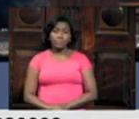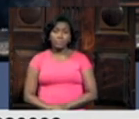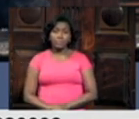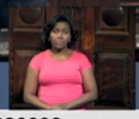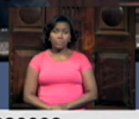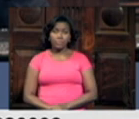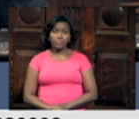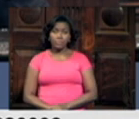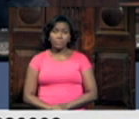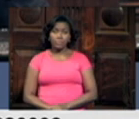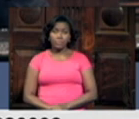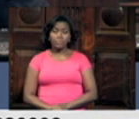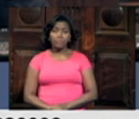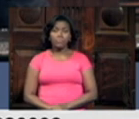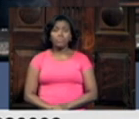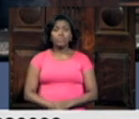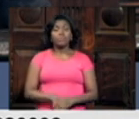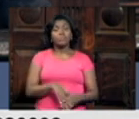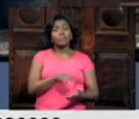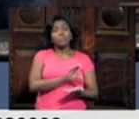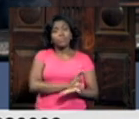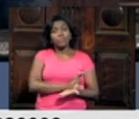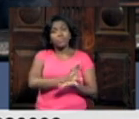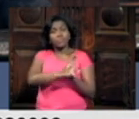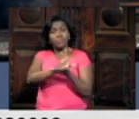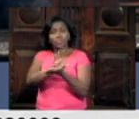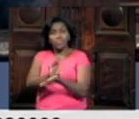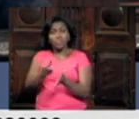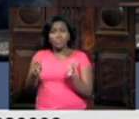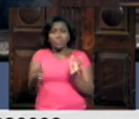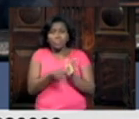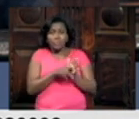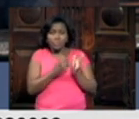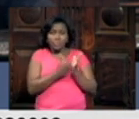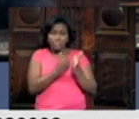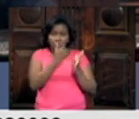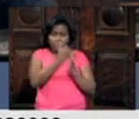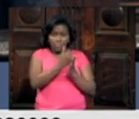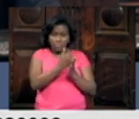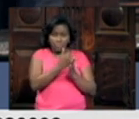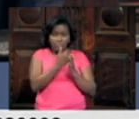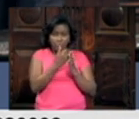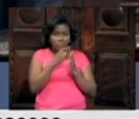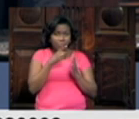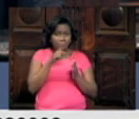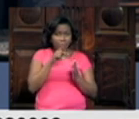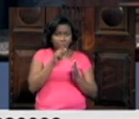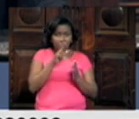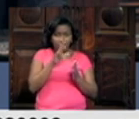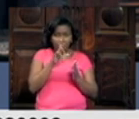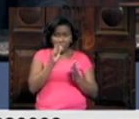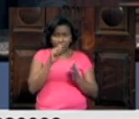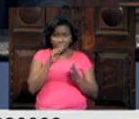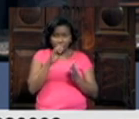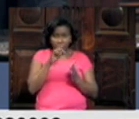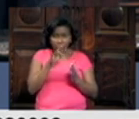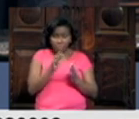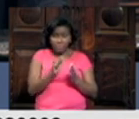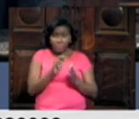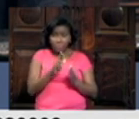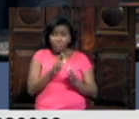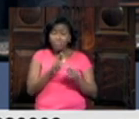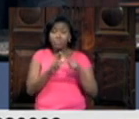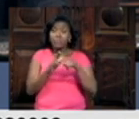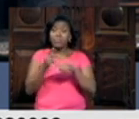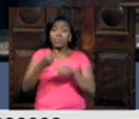para que disponibilize recursos das emendas parlamentares. A gente está lá com a primeira escola, clínica e escola do autista